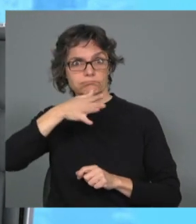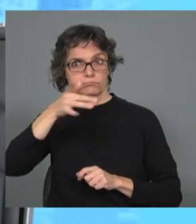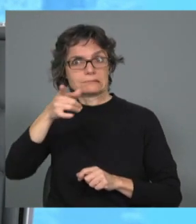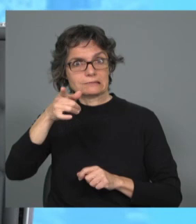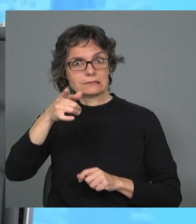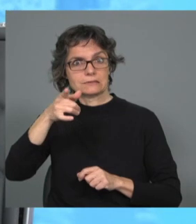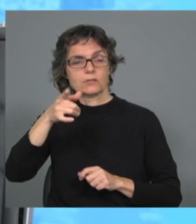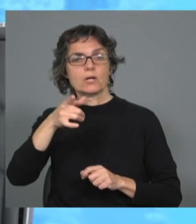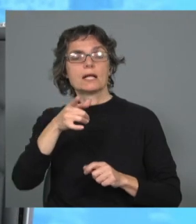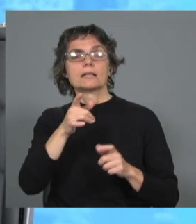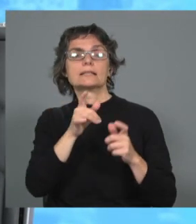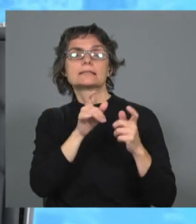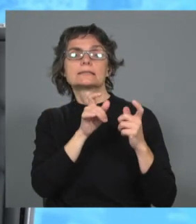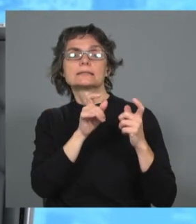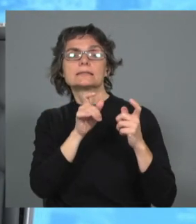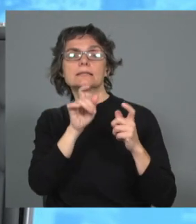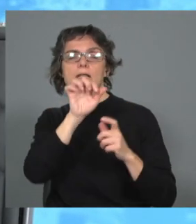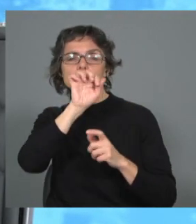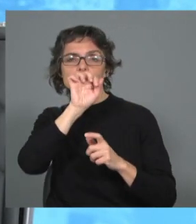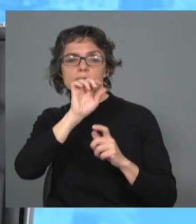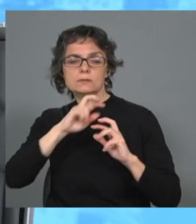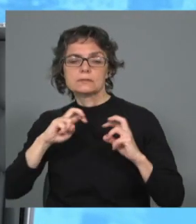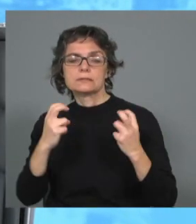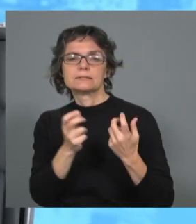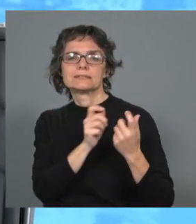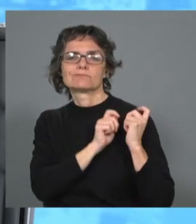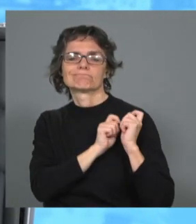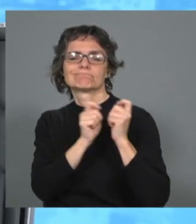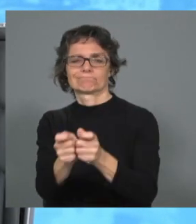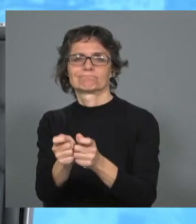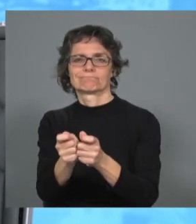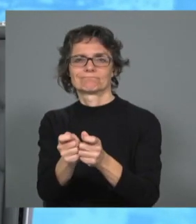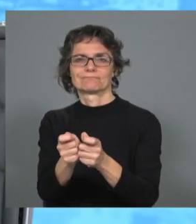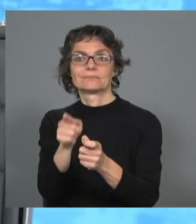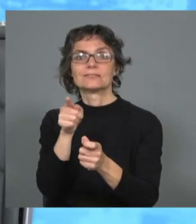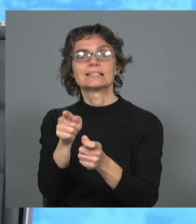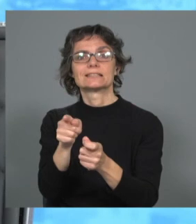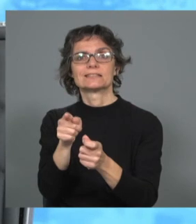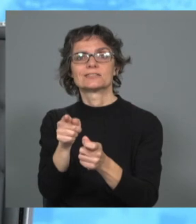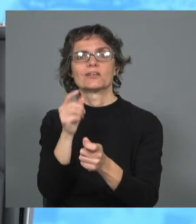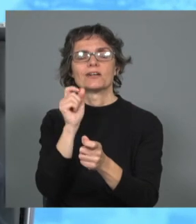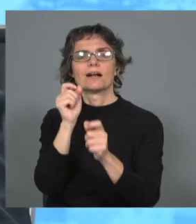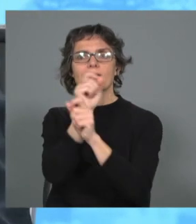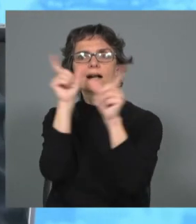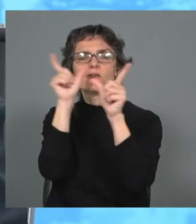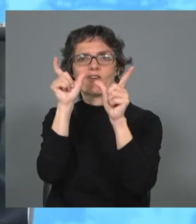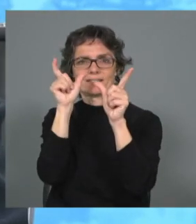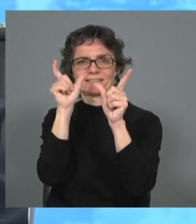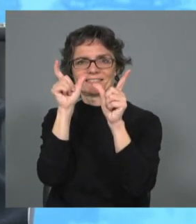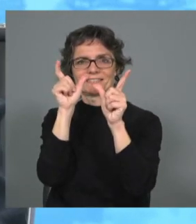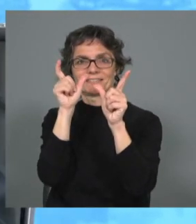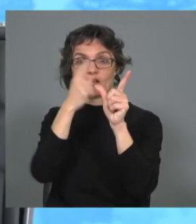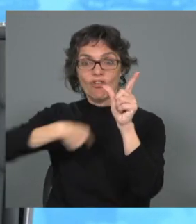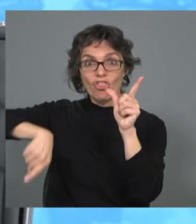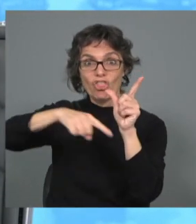de descentralização neste sínodo é o passo seguinte. E é uma chamada à responsabilidade, que é nós agora que nos sentimos todos